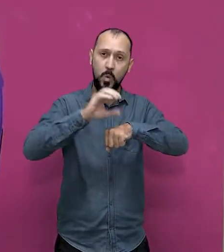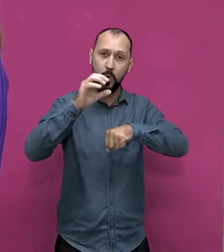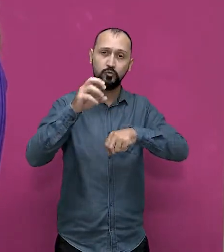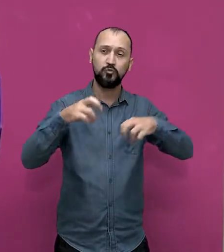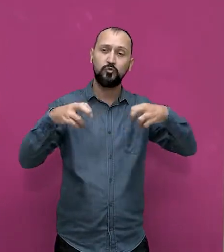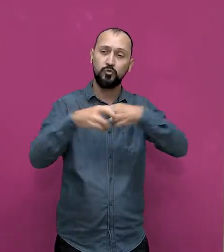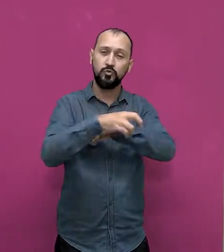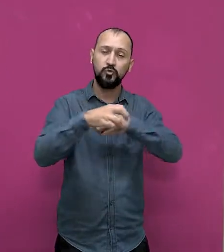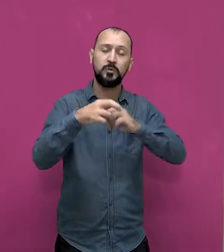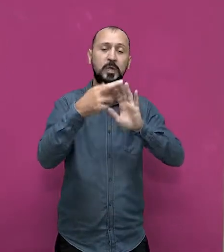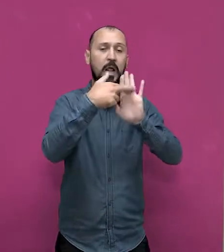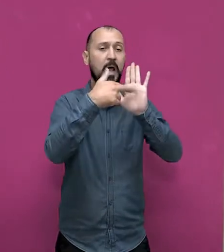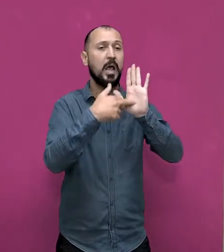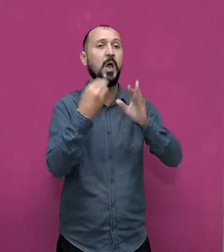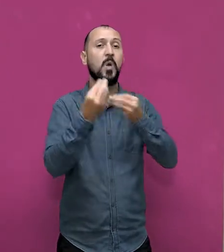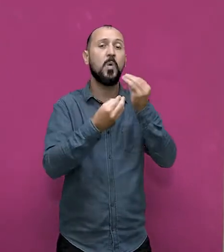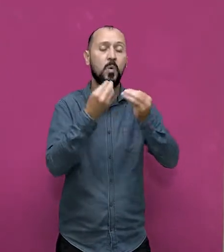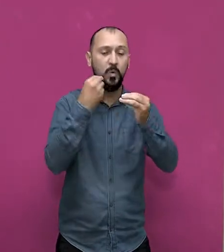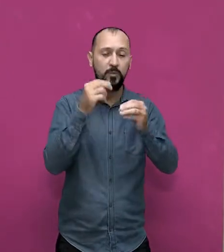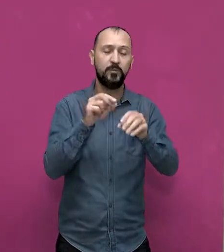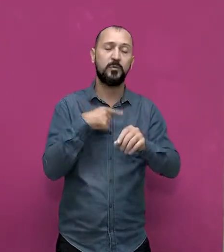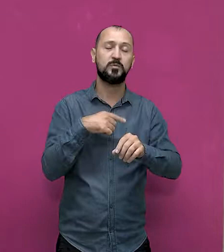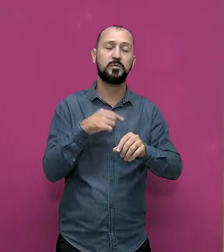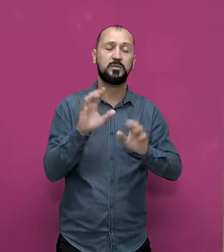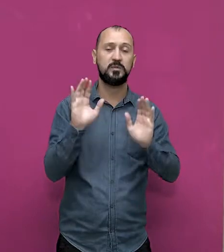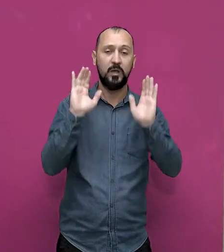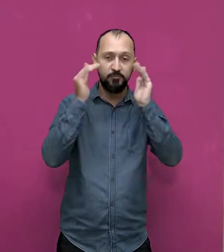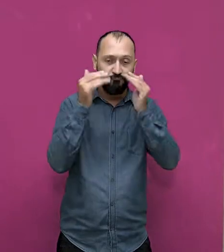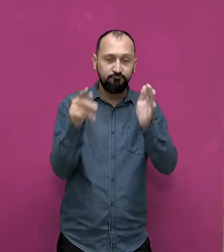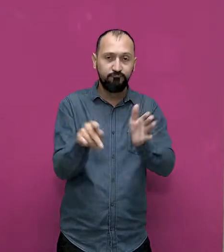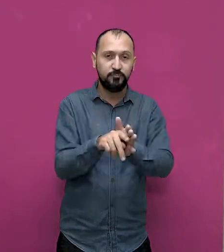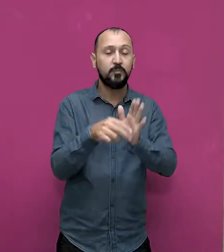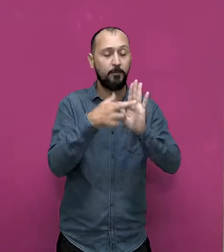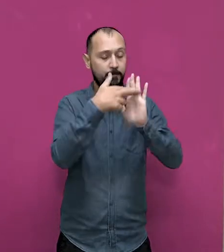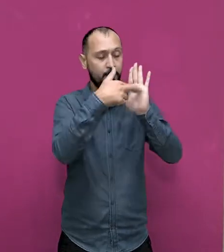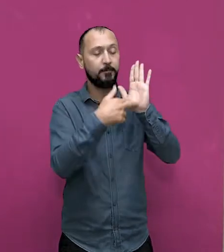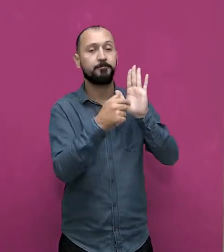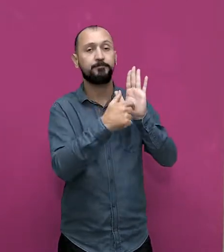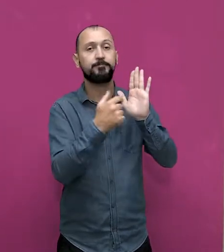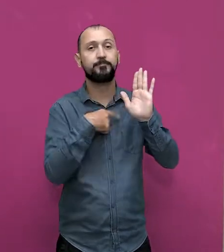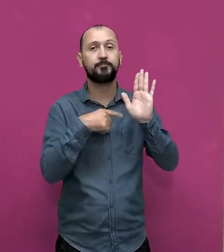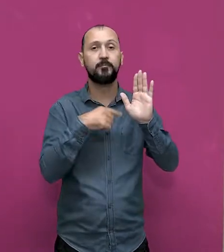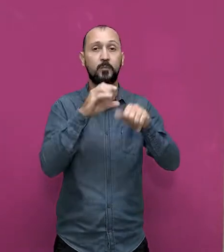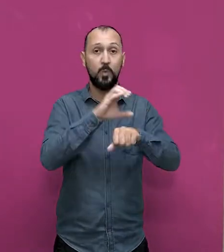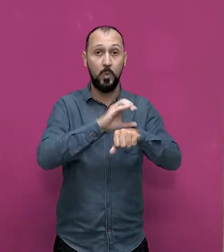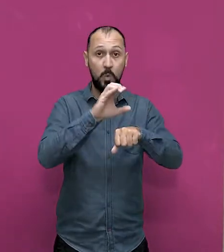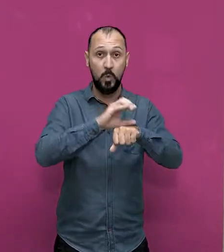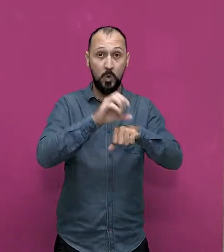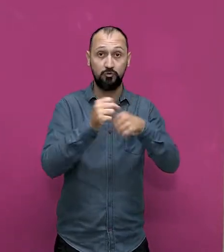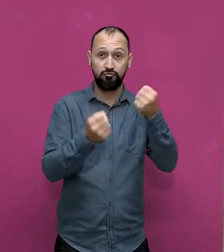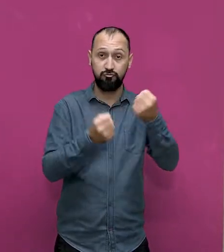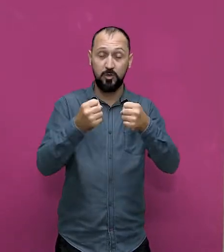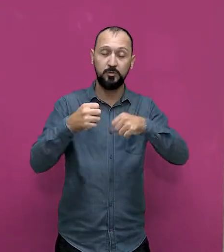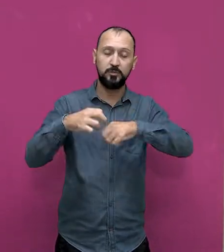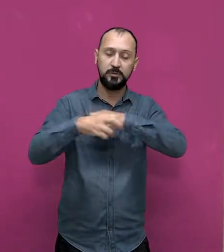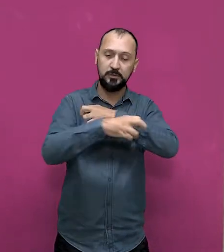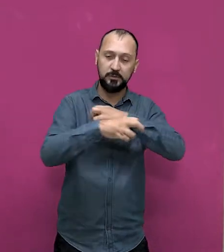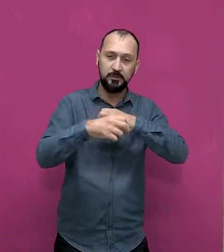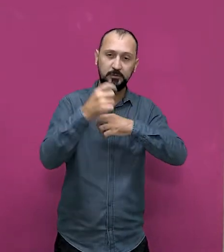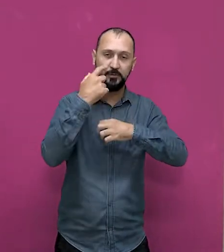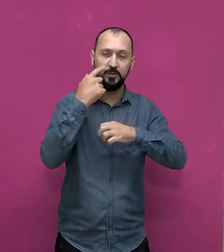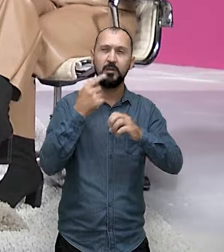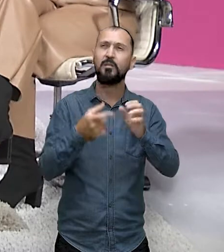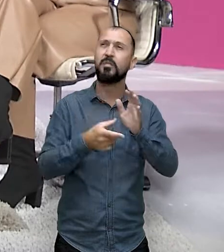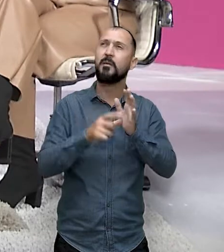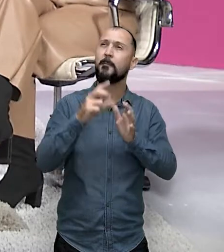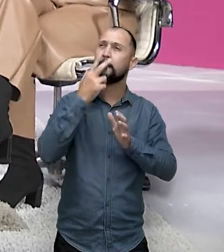é o que regra como que as vias vão se comportar. Então, isso existe um regramento, ele vem do Código Nacional de Trânsito, que